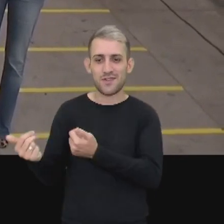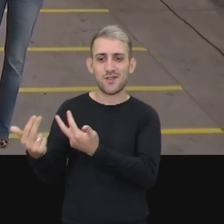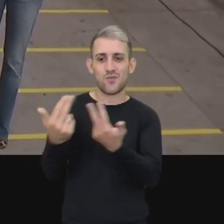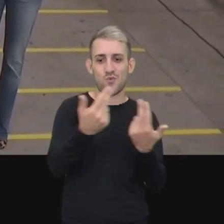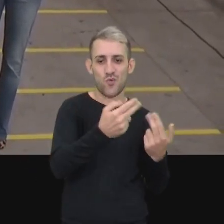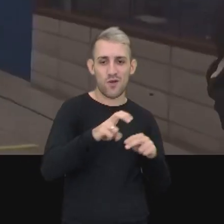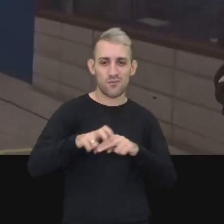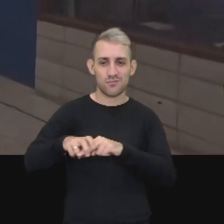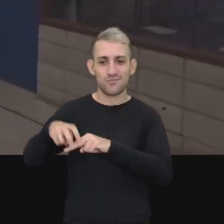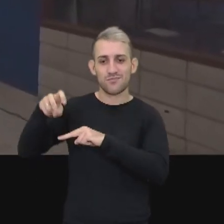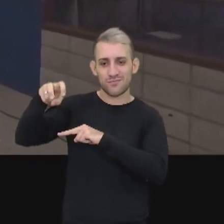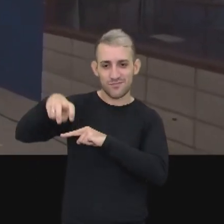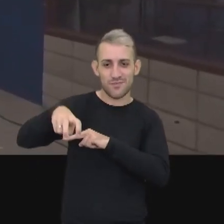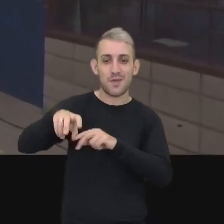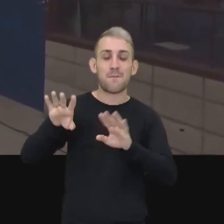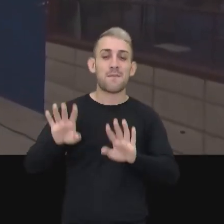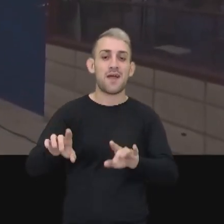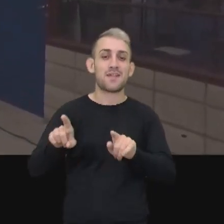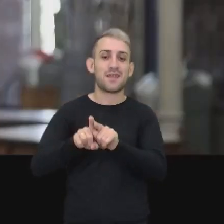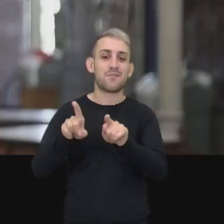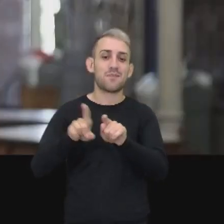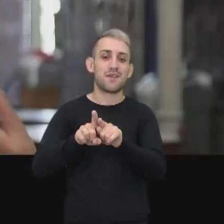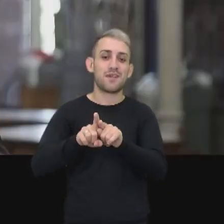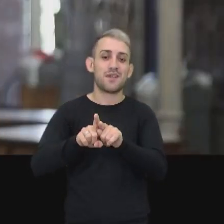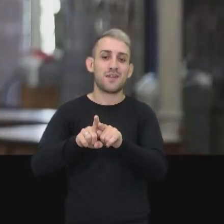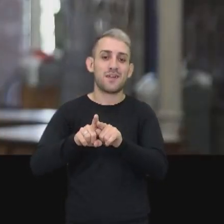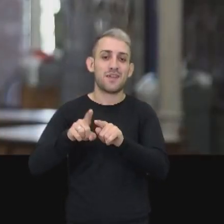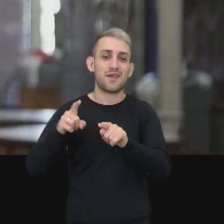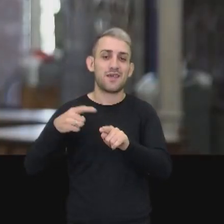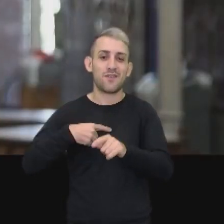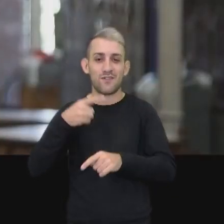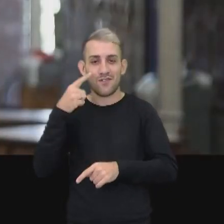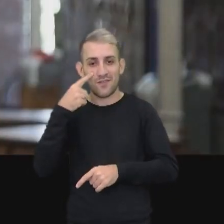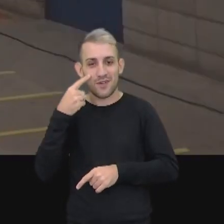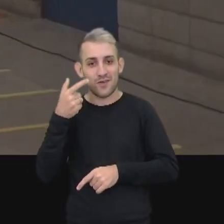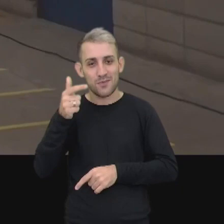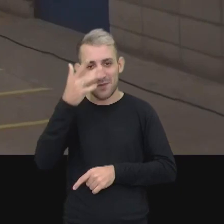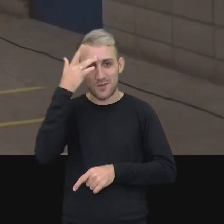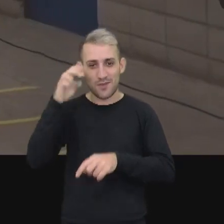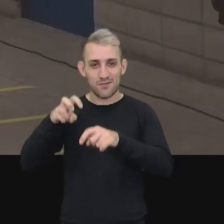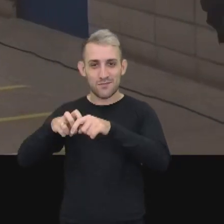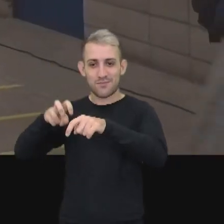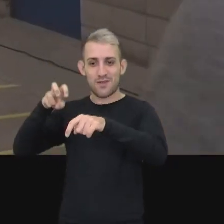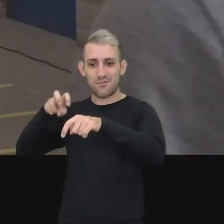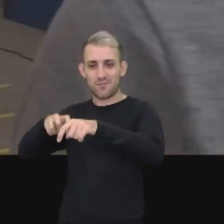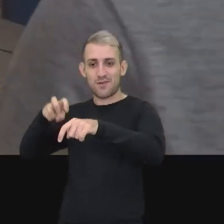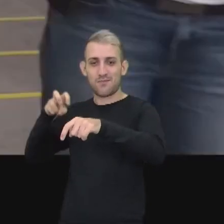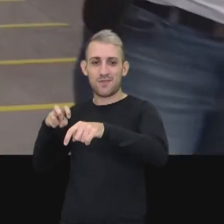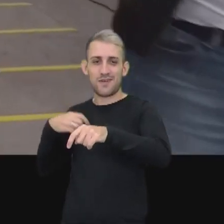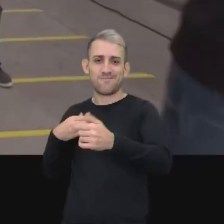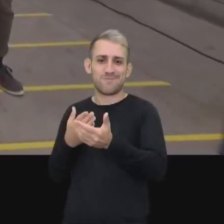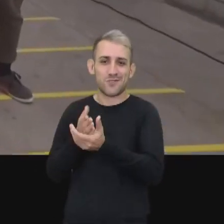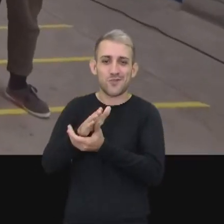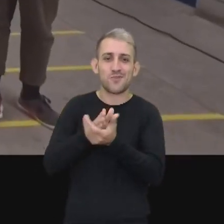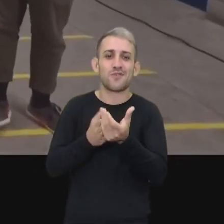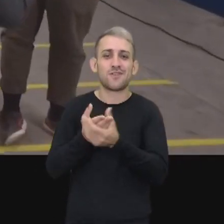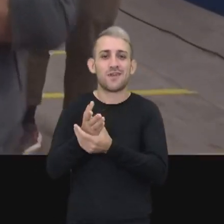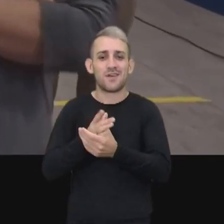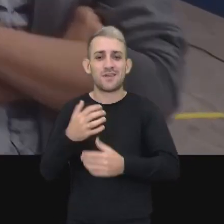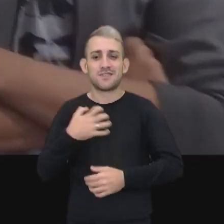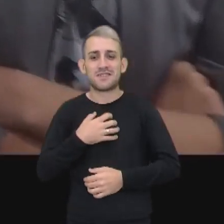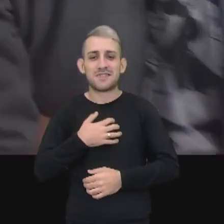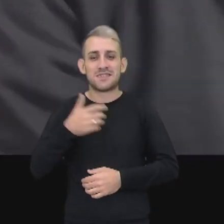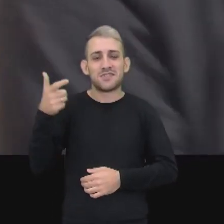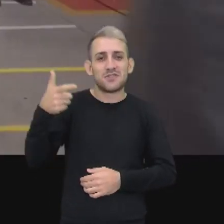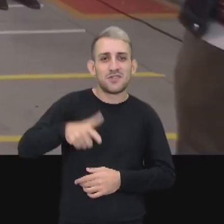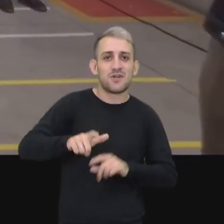frente, mas quando eu fiquei na frente e vi outras pessoas indo pra trás, isso me incomodou. Eu me senti mais uma vez